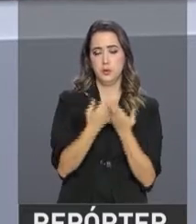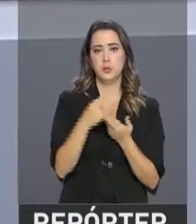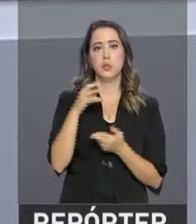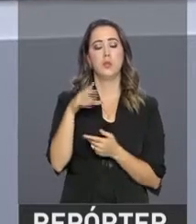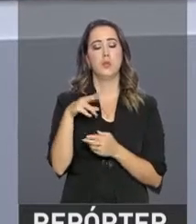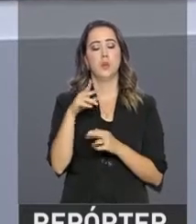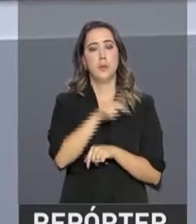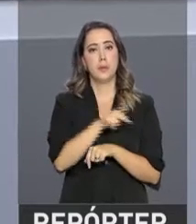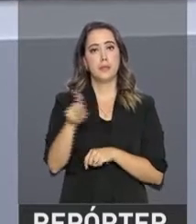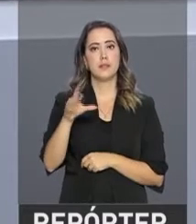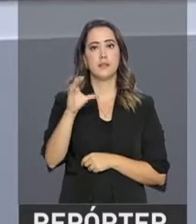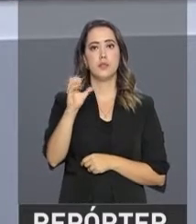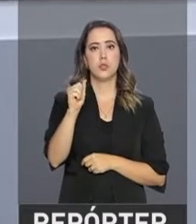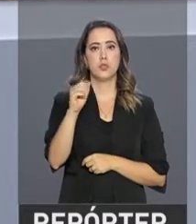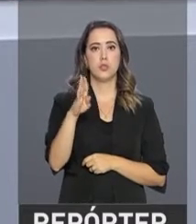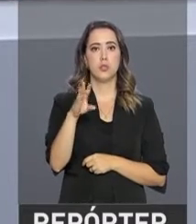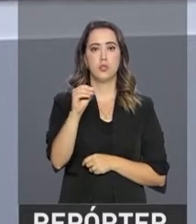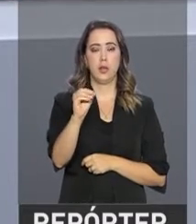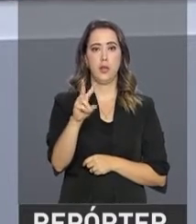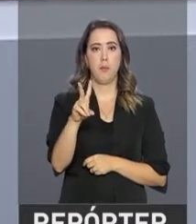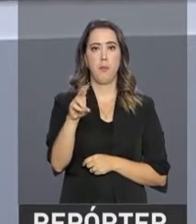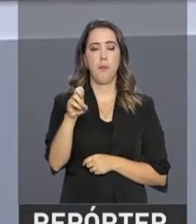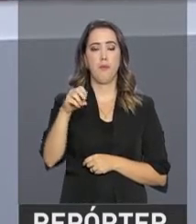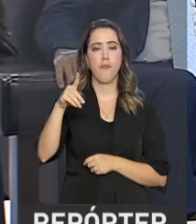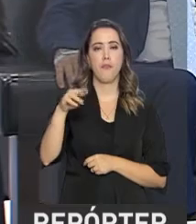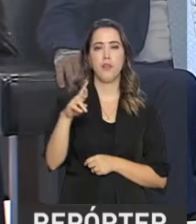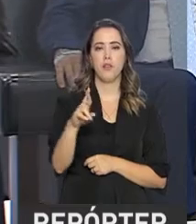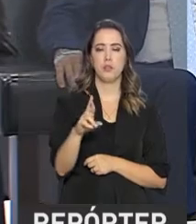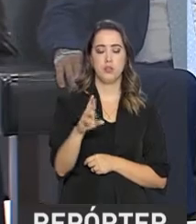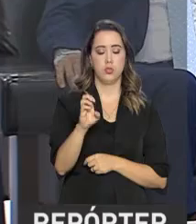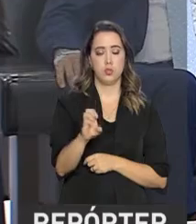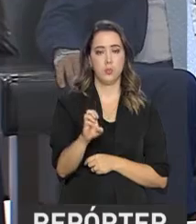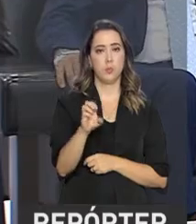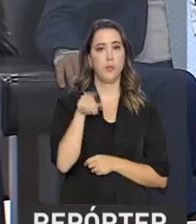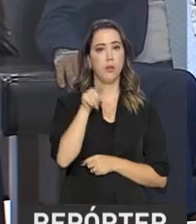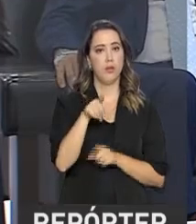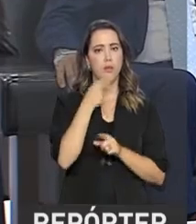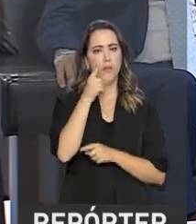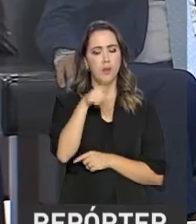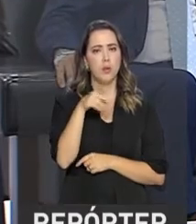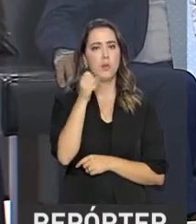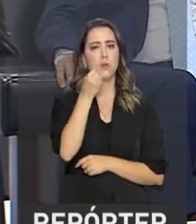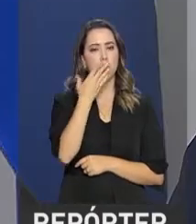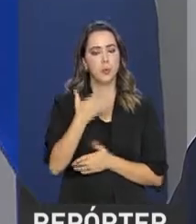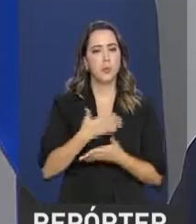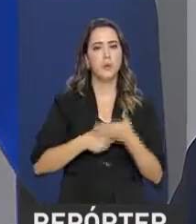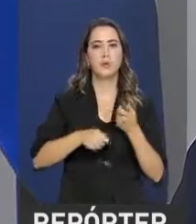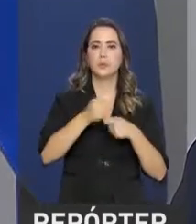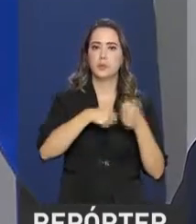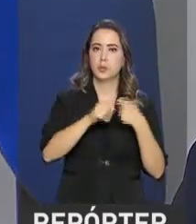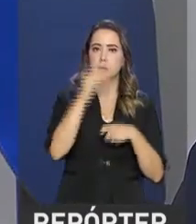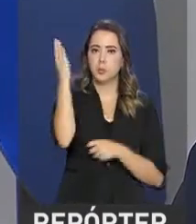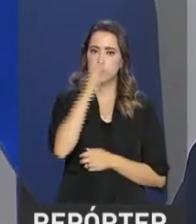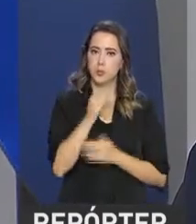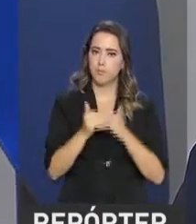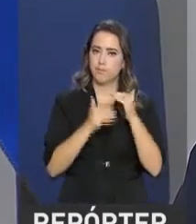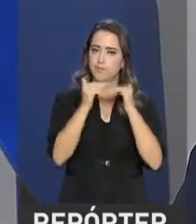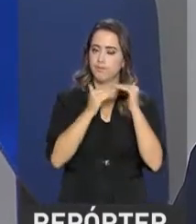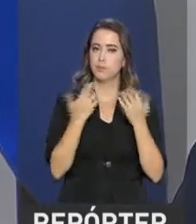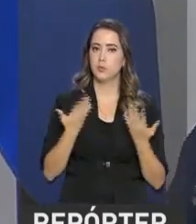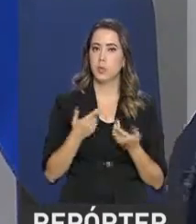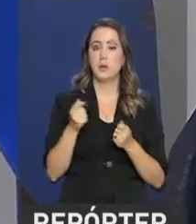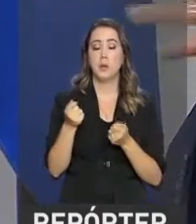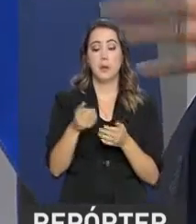verde jorge carlos de almeida fonseca o presidente de cabo verde elogiou a recuperação econômica do brasil e pediu a ampliação